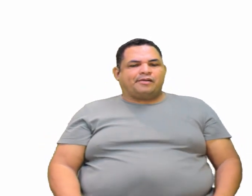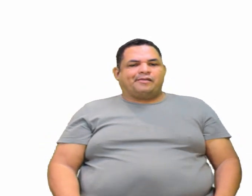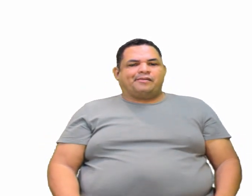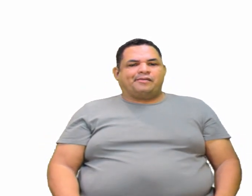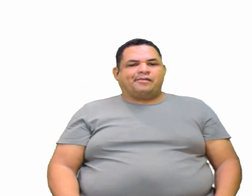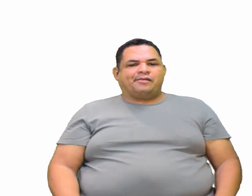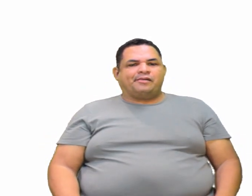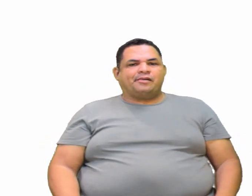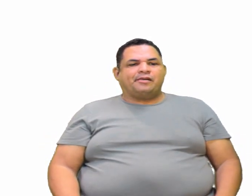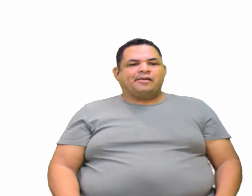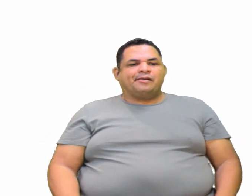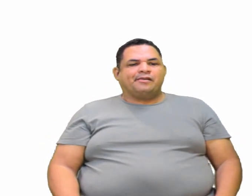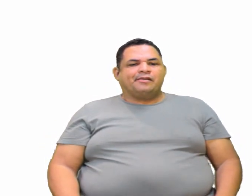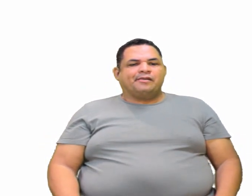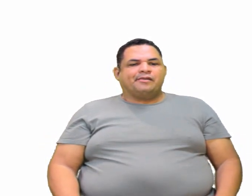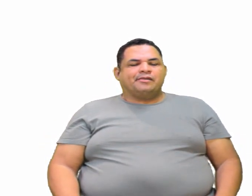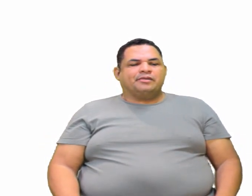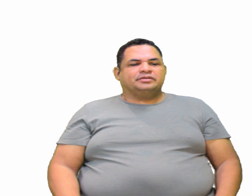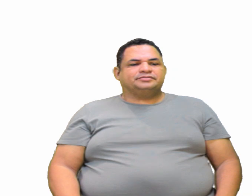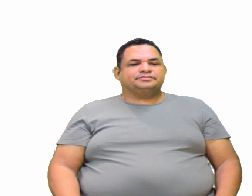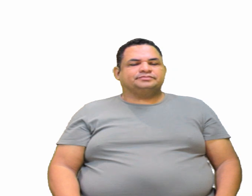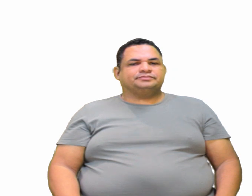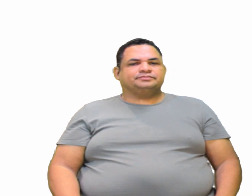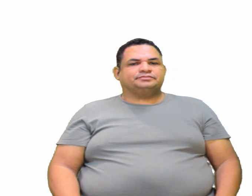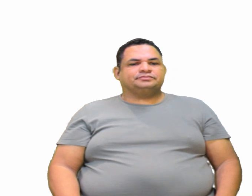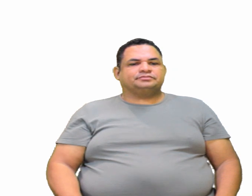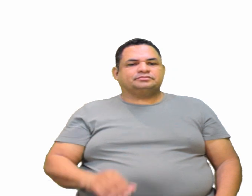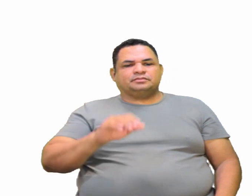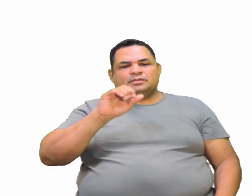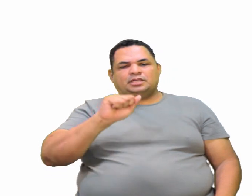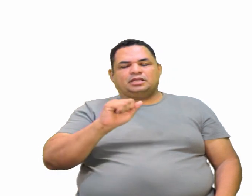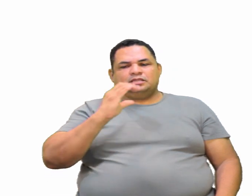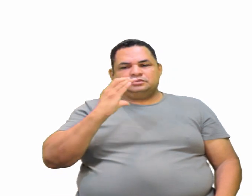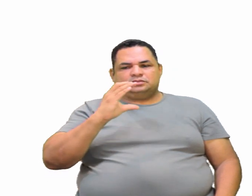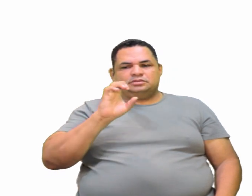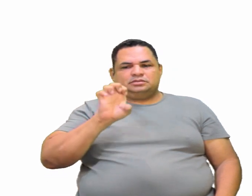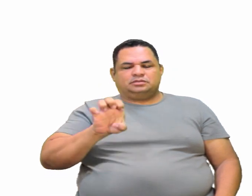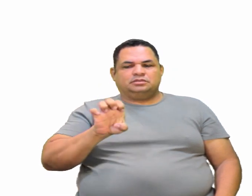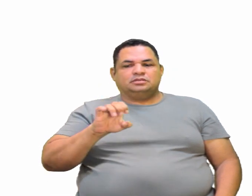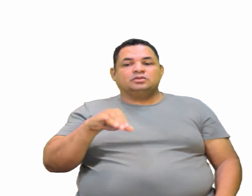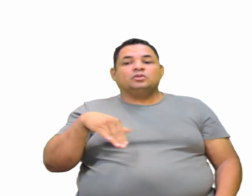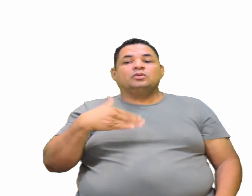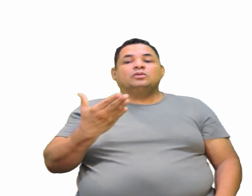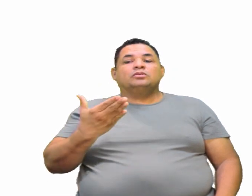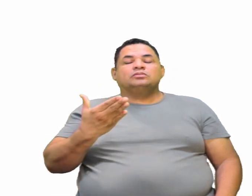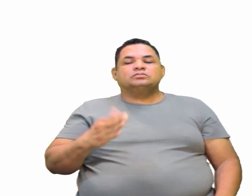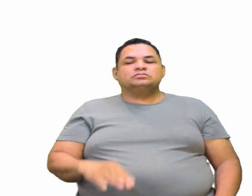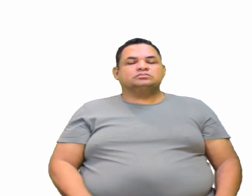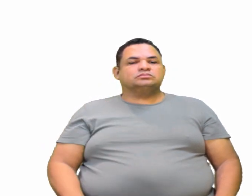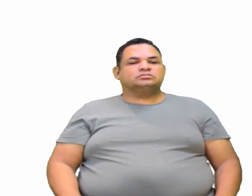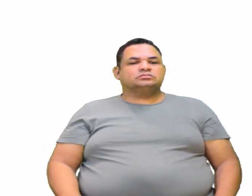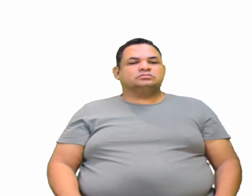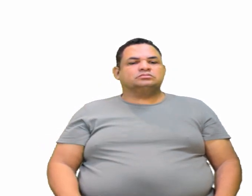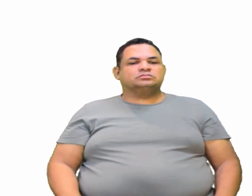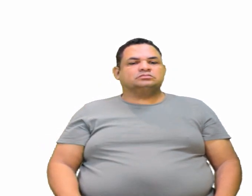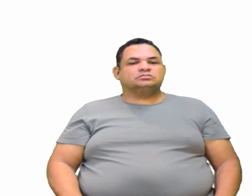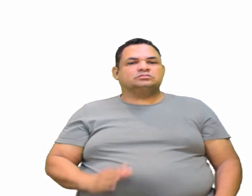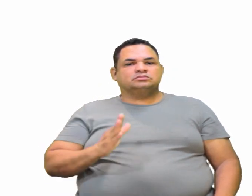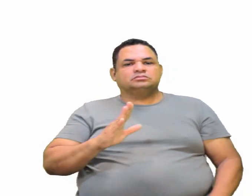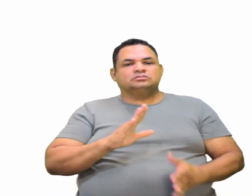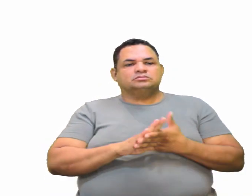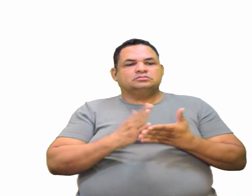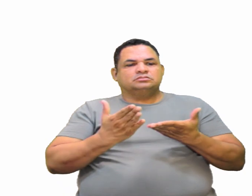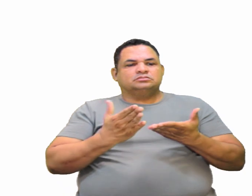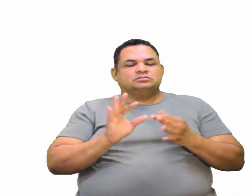né, em relação à questão 1, a alternativa A, C e E. E aí, gente, o que será? Ele já deu aí uma